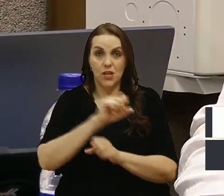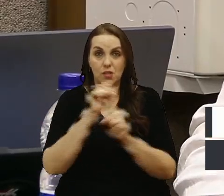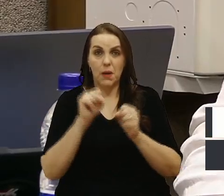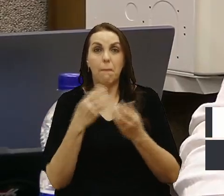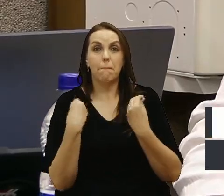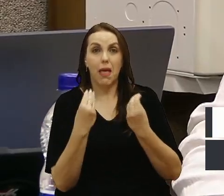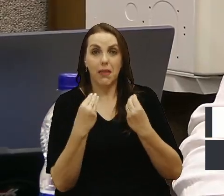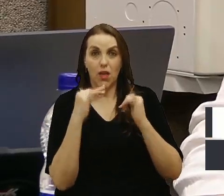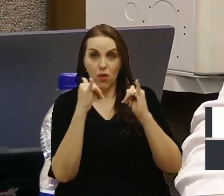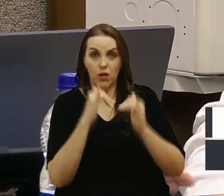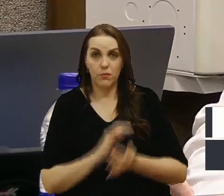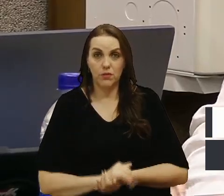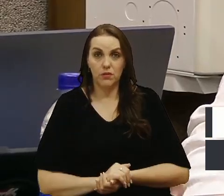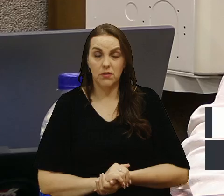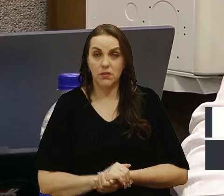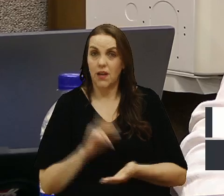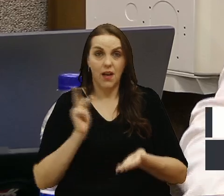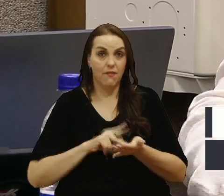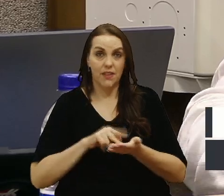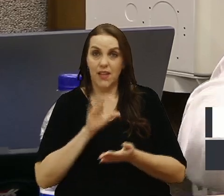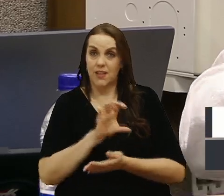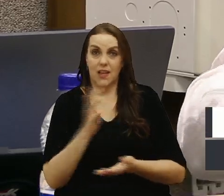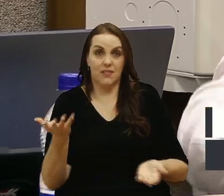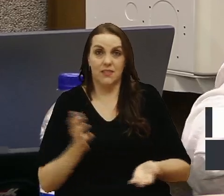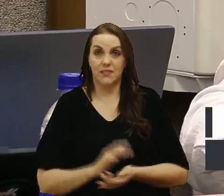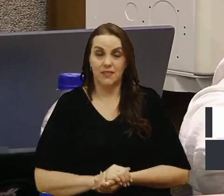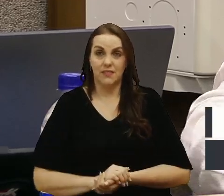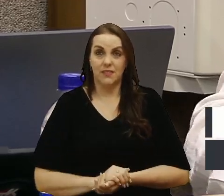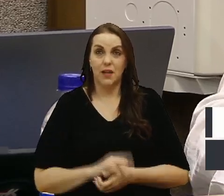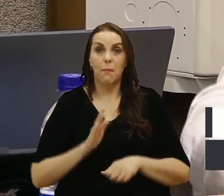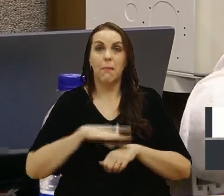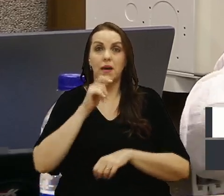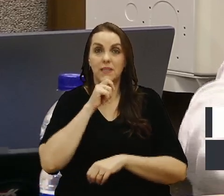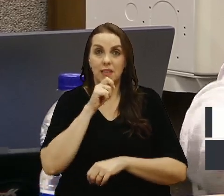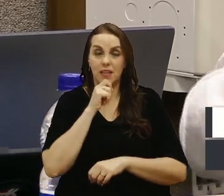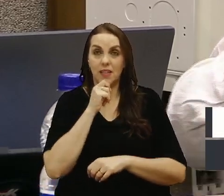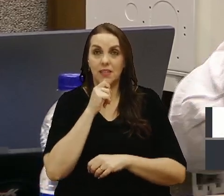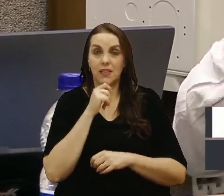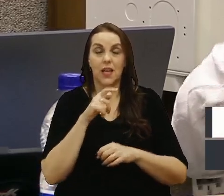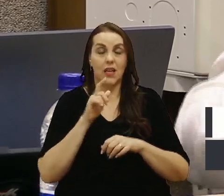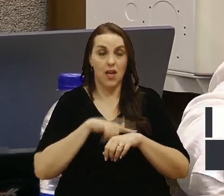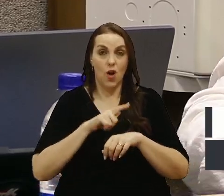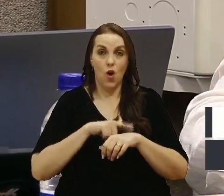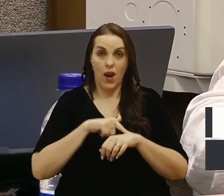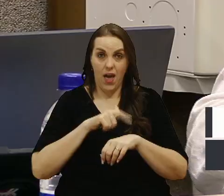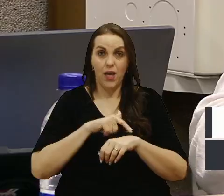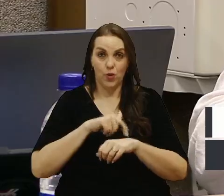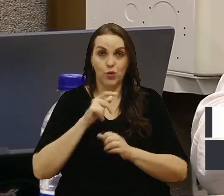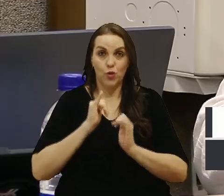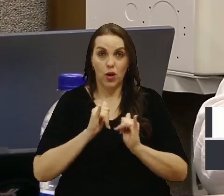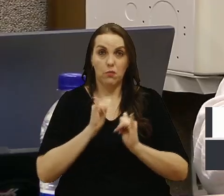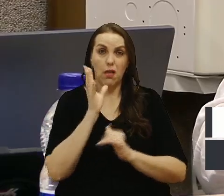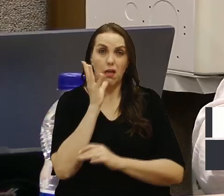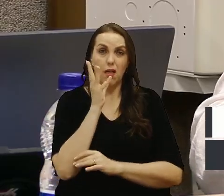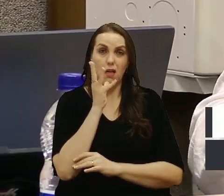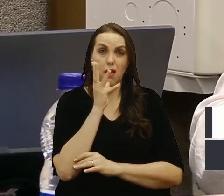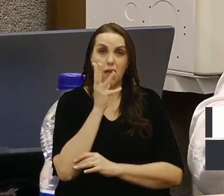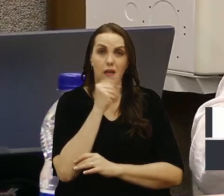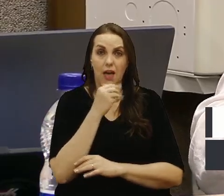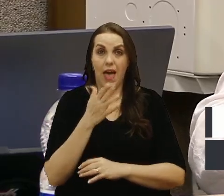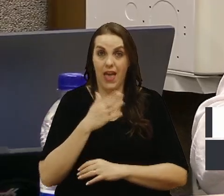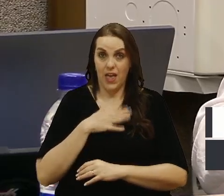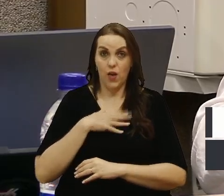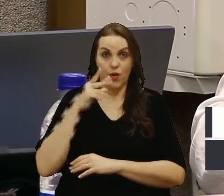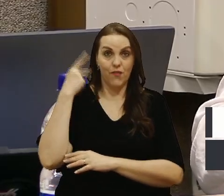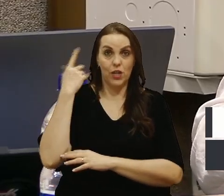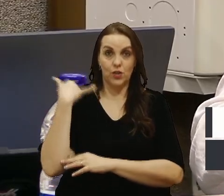ônibus? Essa é a grande questão. E mais do que isso, as linhas são extremamente demoradas. Eu e a vereadora Andressa